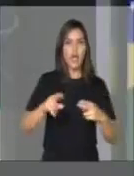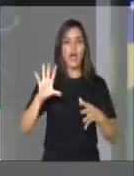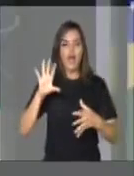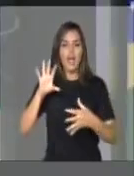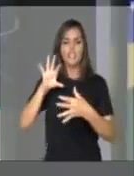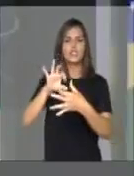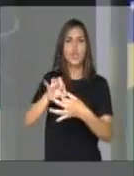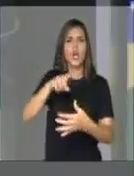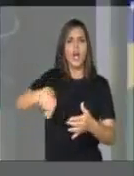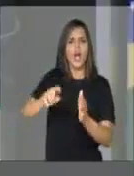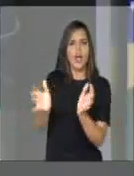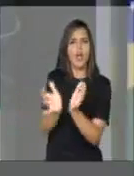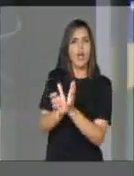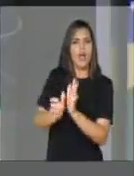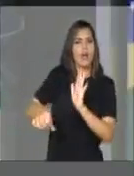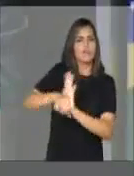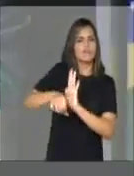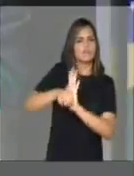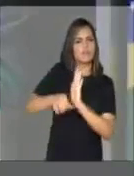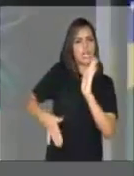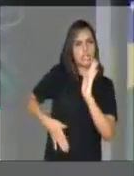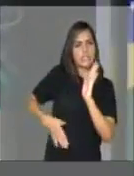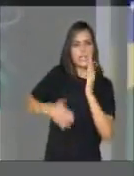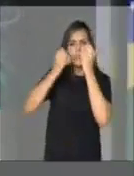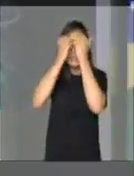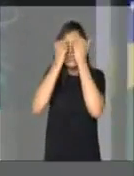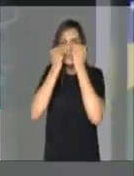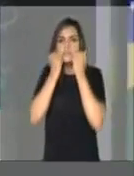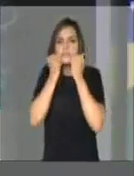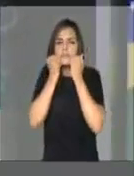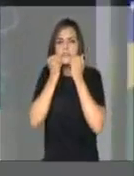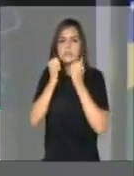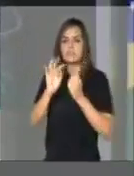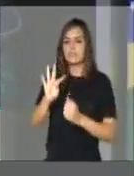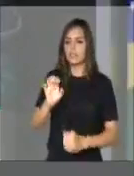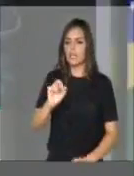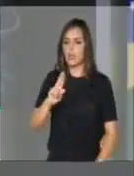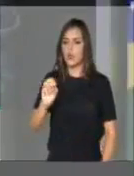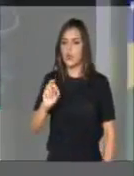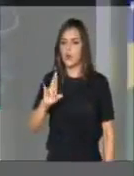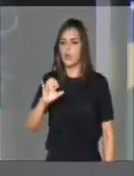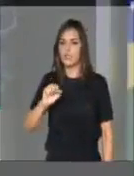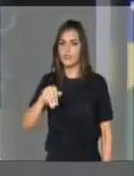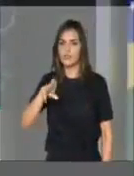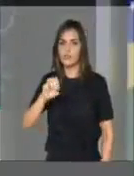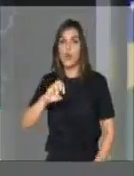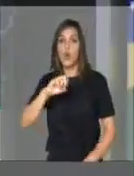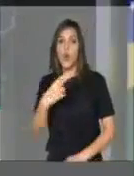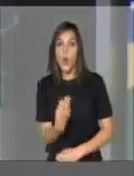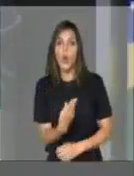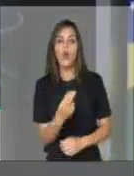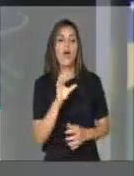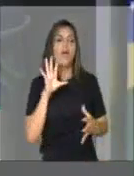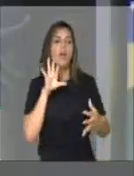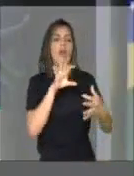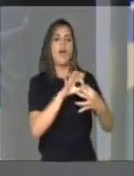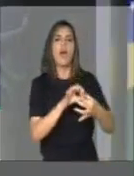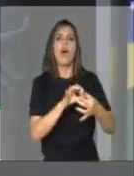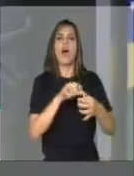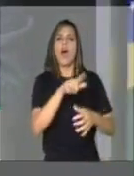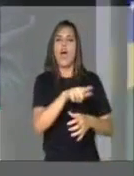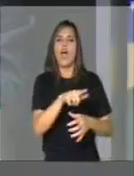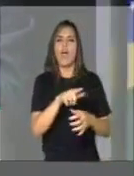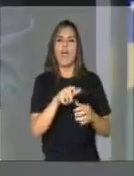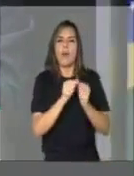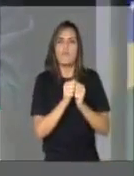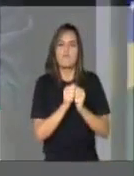de organizações terroristas, de financiamento do terrorismo ou relacionadas à proliferação de armas, de destruição em massa